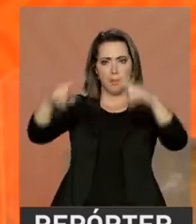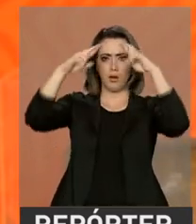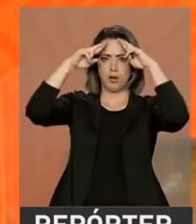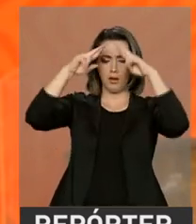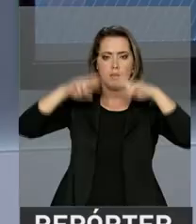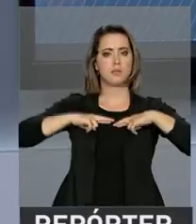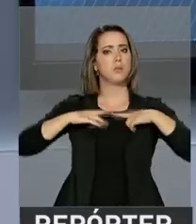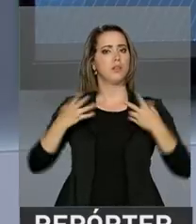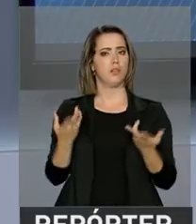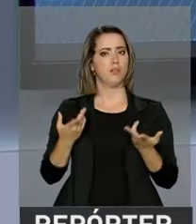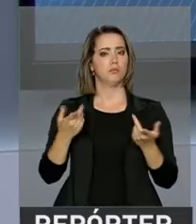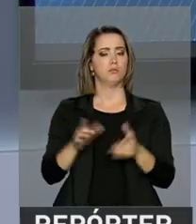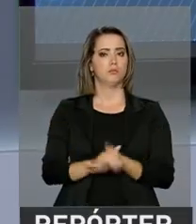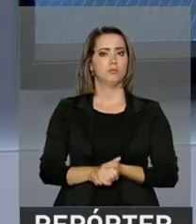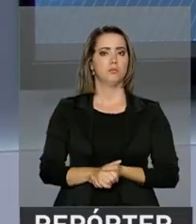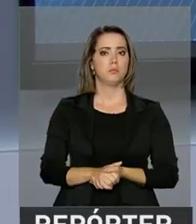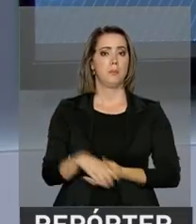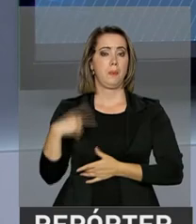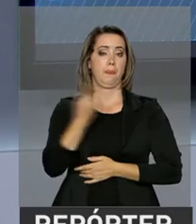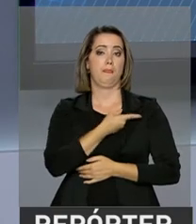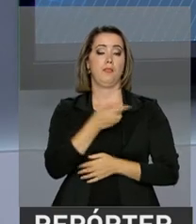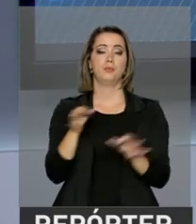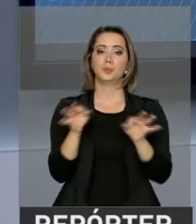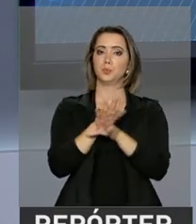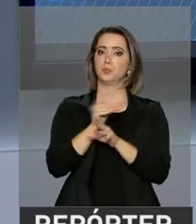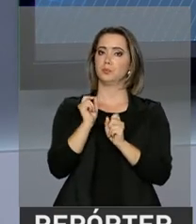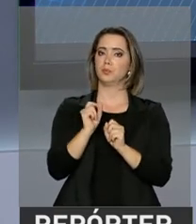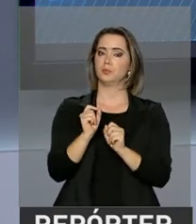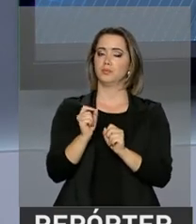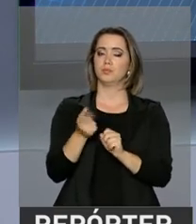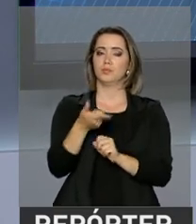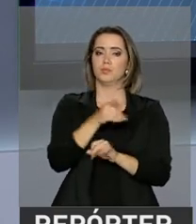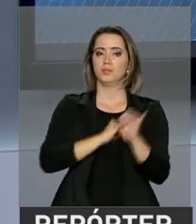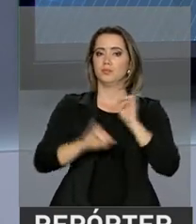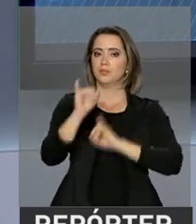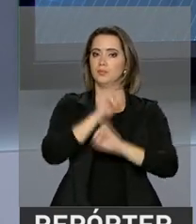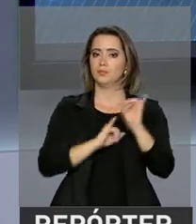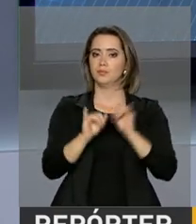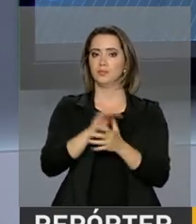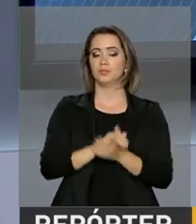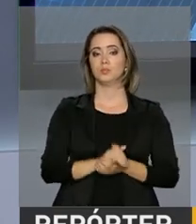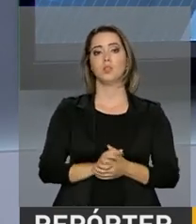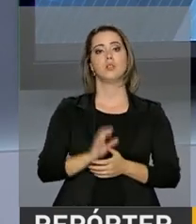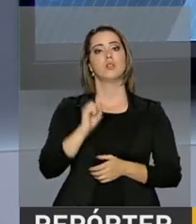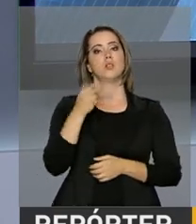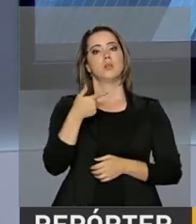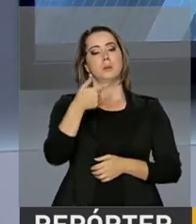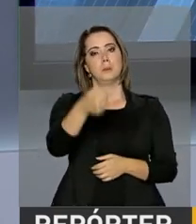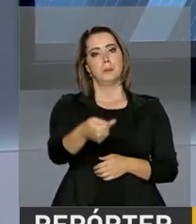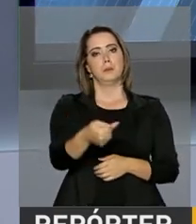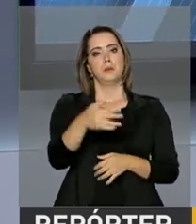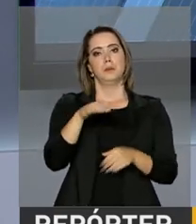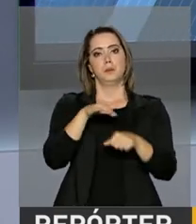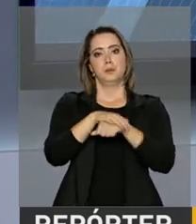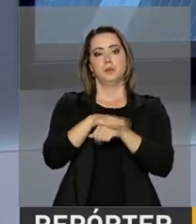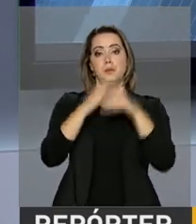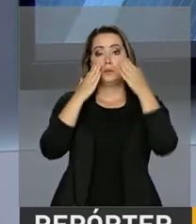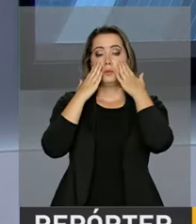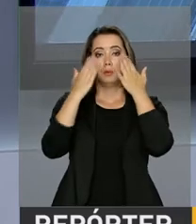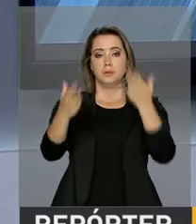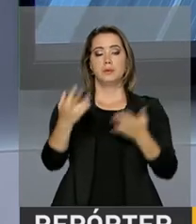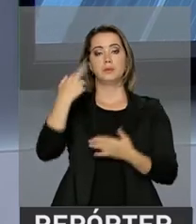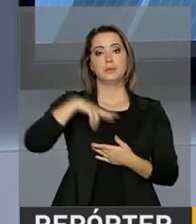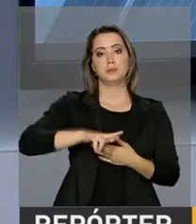respeitar o próximo. Nós ficamos por aqui e voltamos a qualquer momento com outras informações ou às 19h na